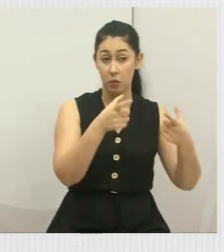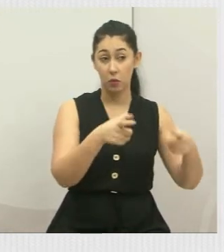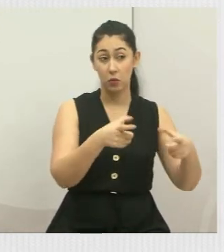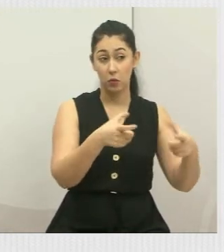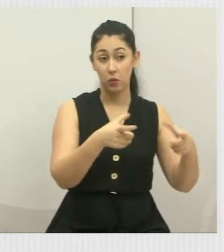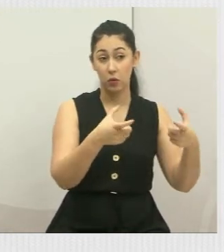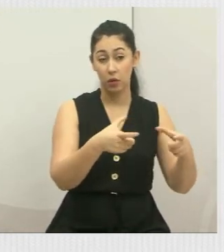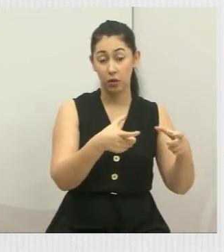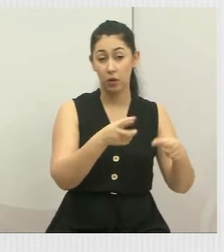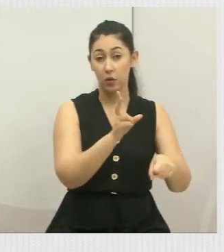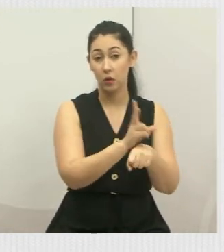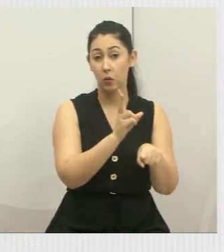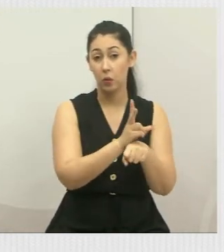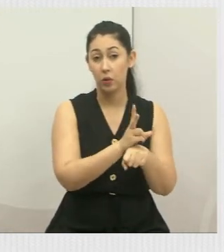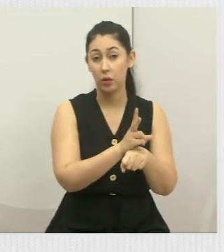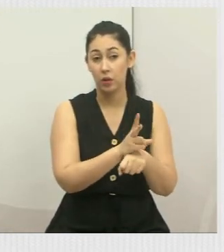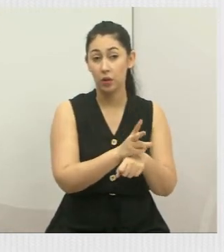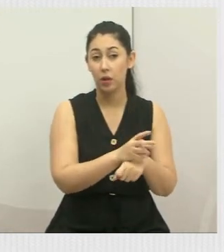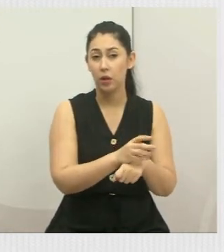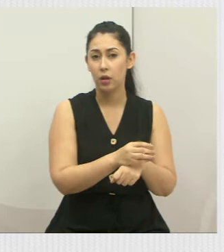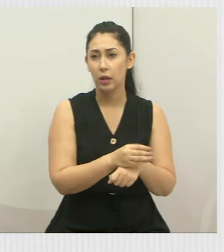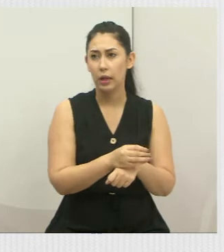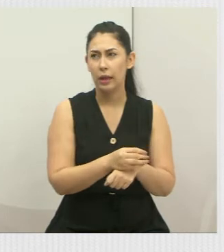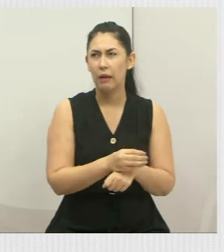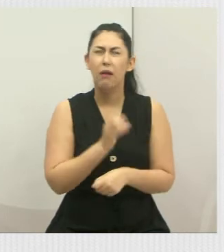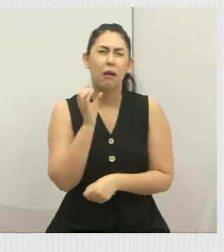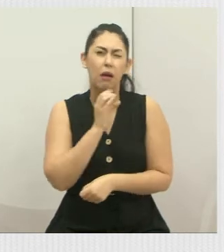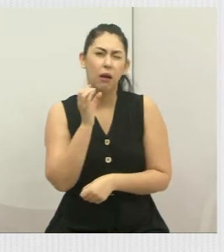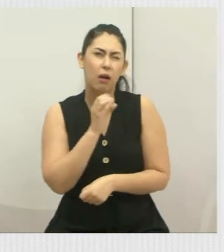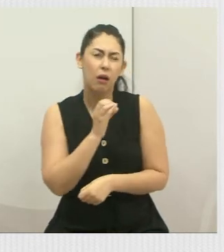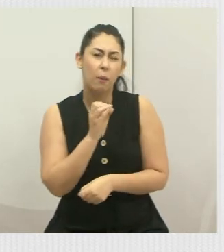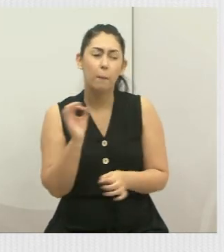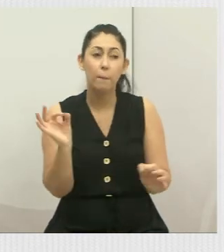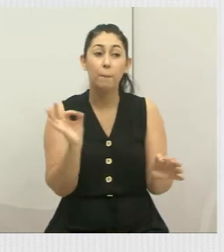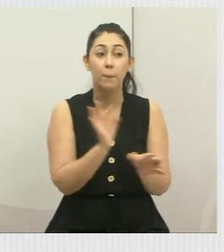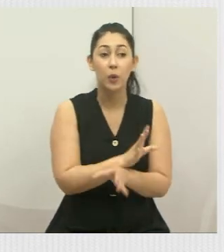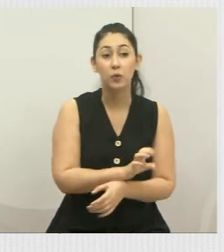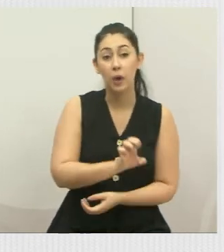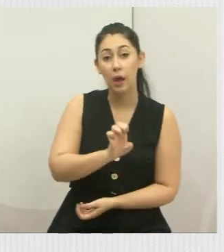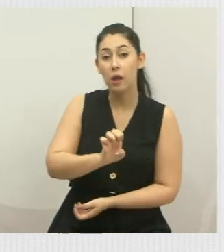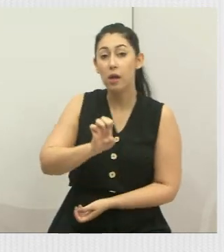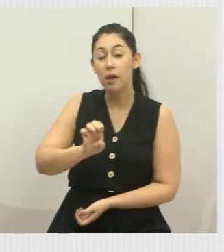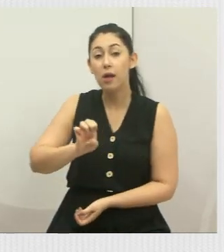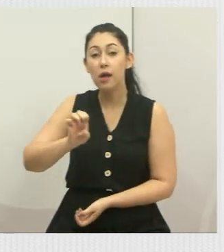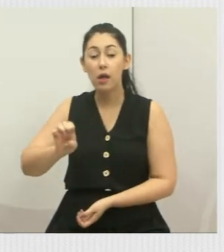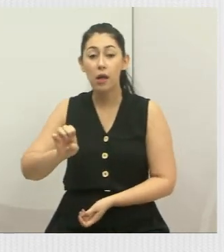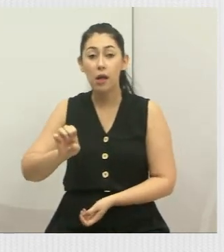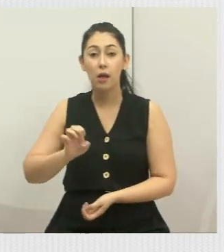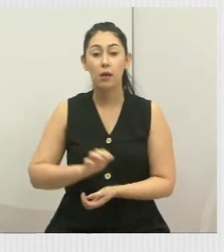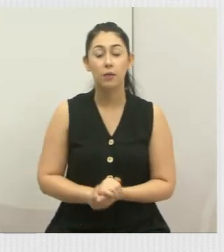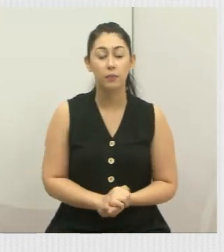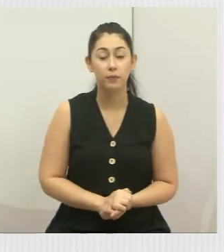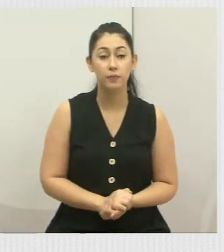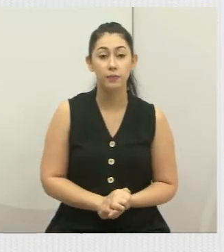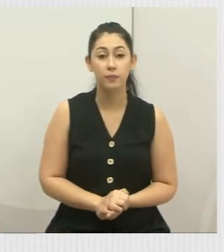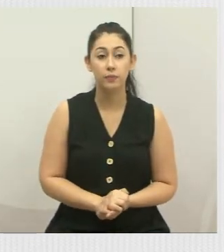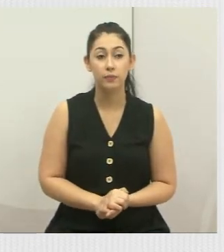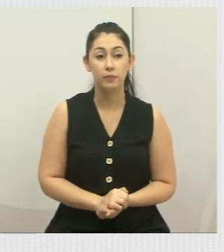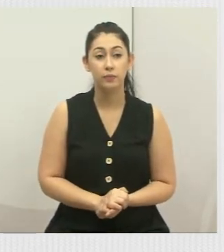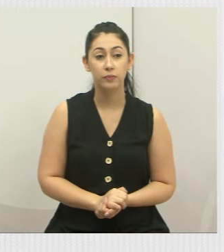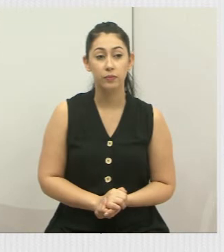estação elevatória de esgoto que foi entregue recentemente, a EEE, Estação Elevatória de Esgoto, EEE